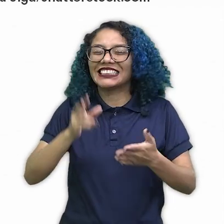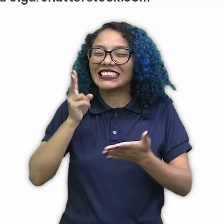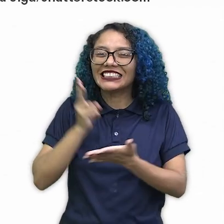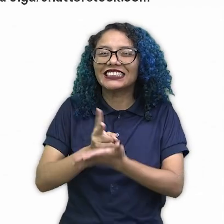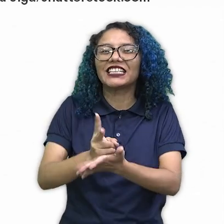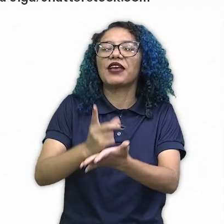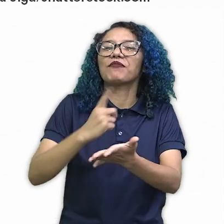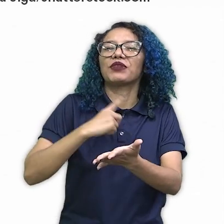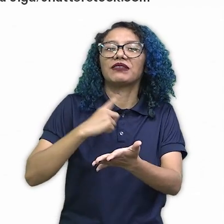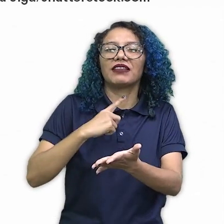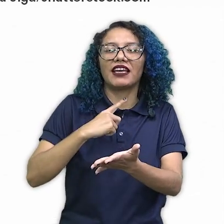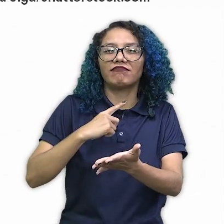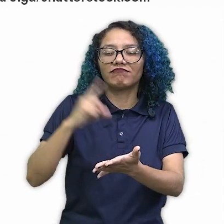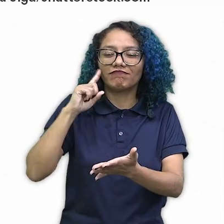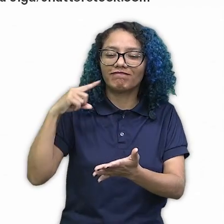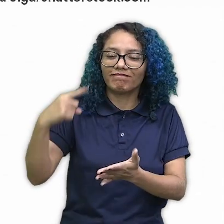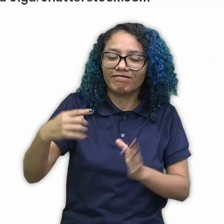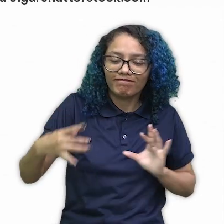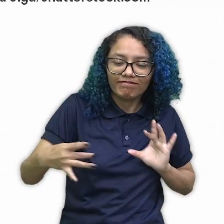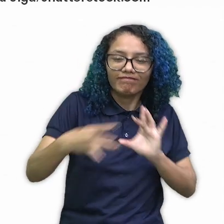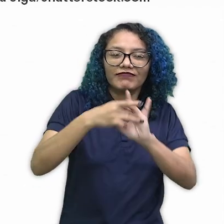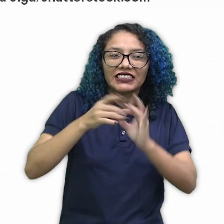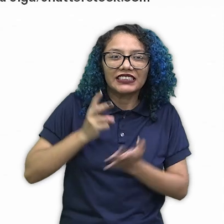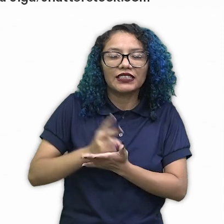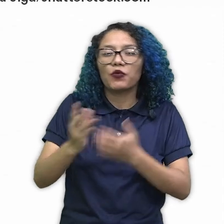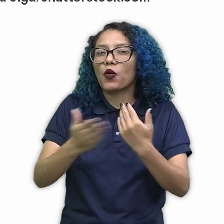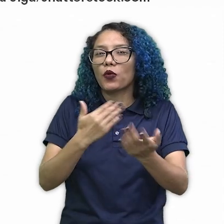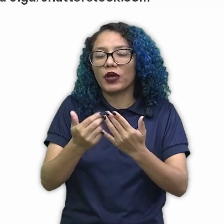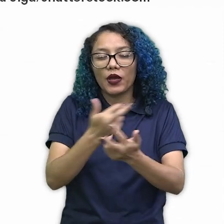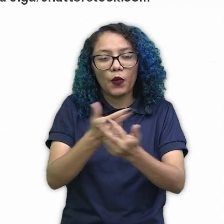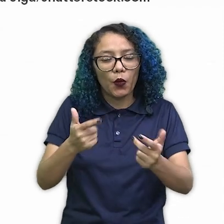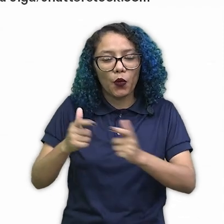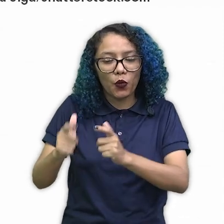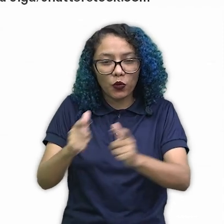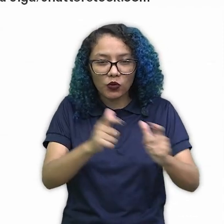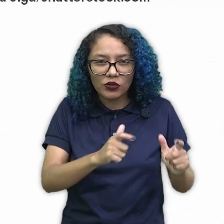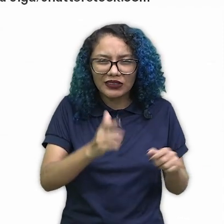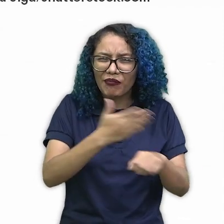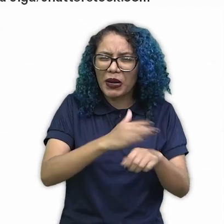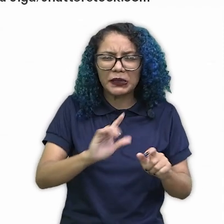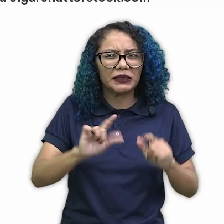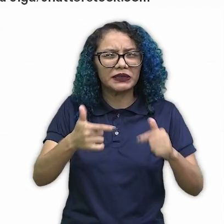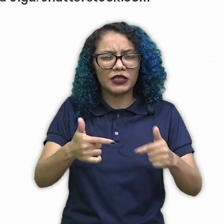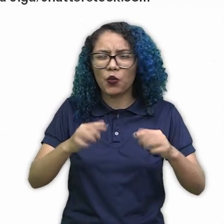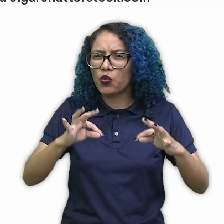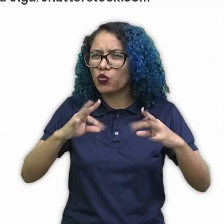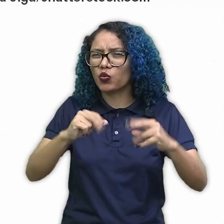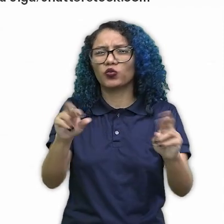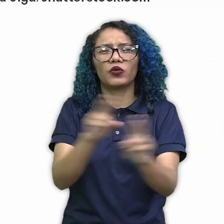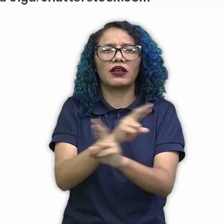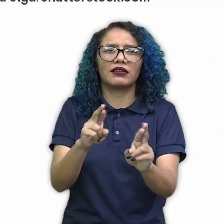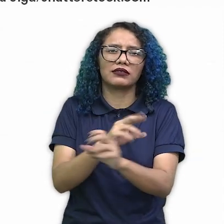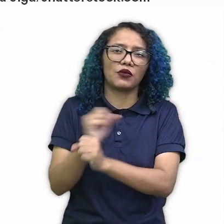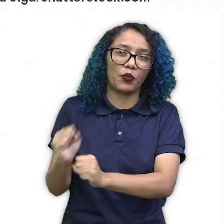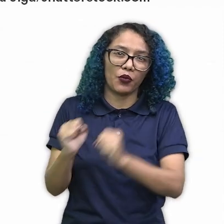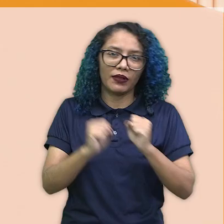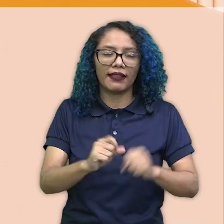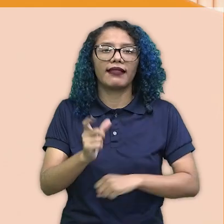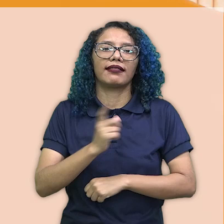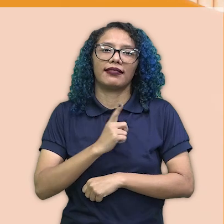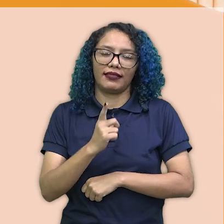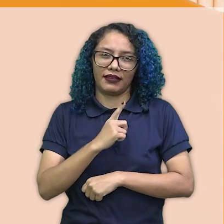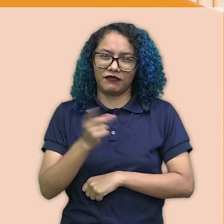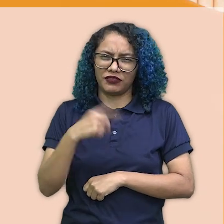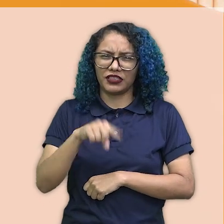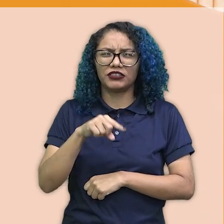dia a dia, no seu cotidiano, em tudo e em qualquer coisa que você faça. Prestem atenção nisso. Na verdade, a pergunta é justamente essa.